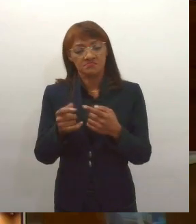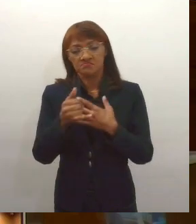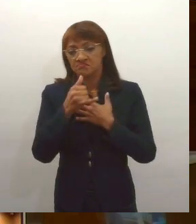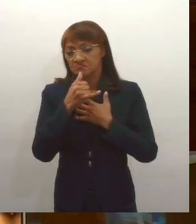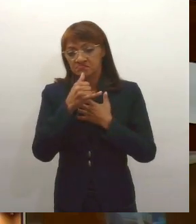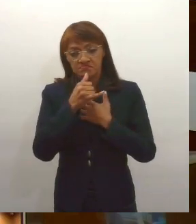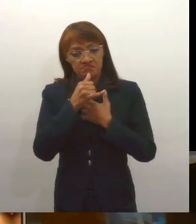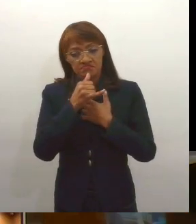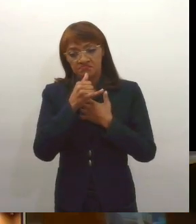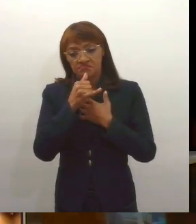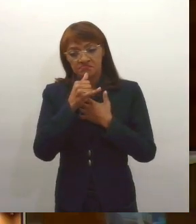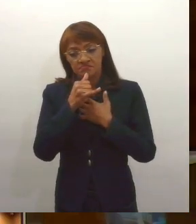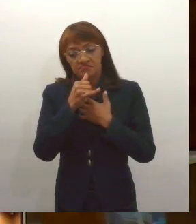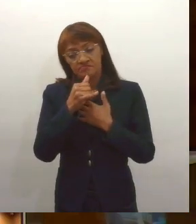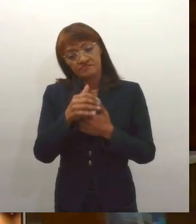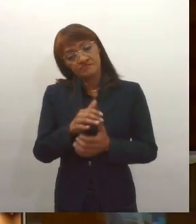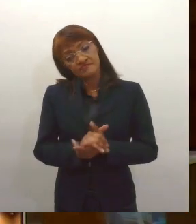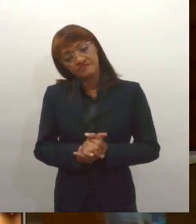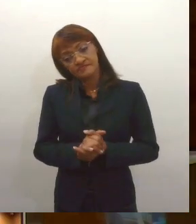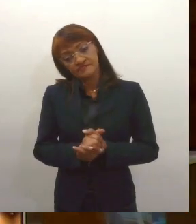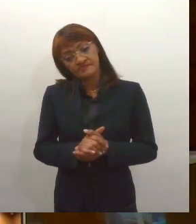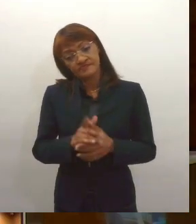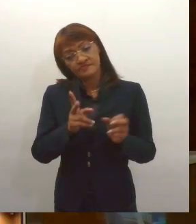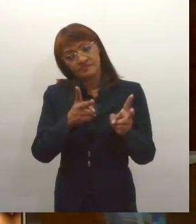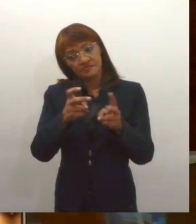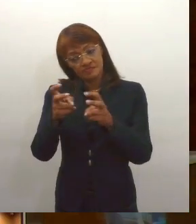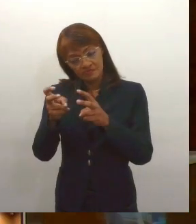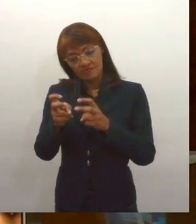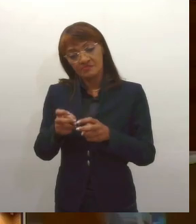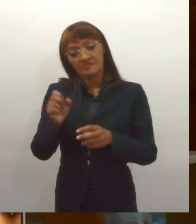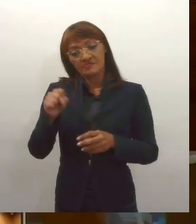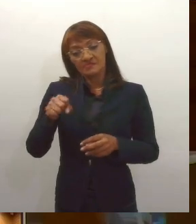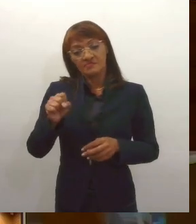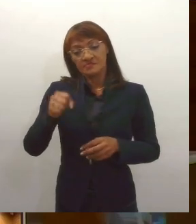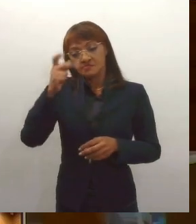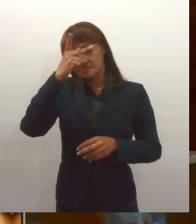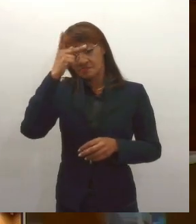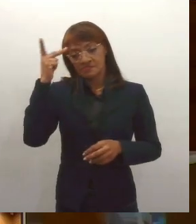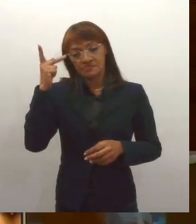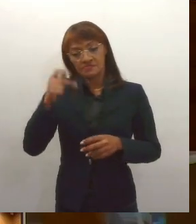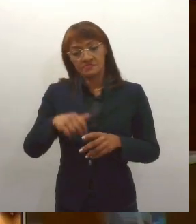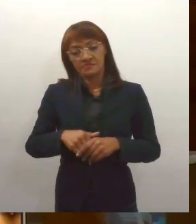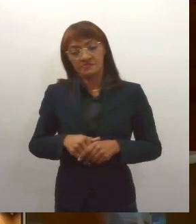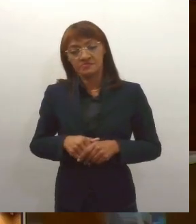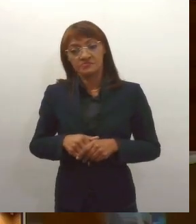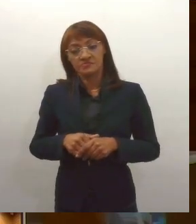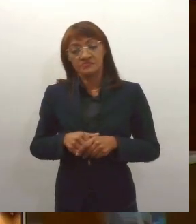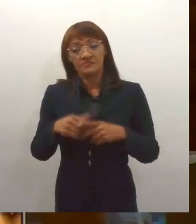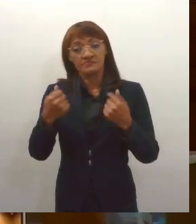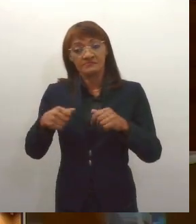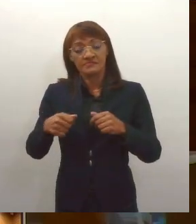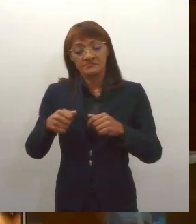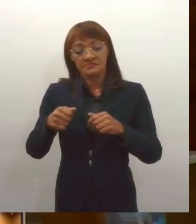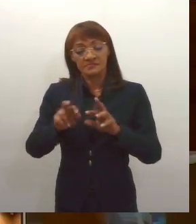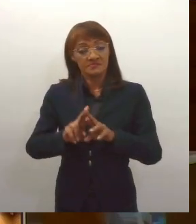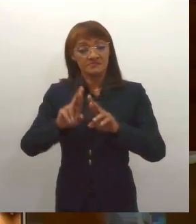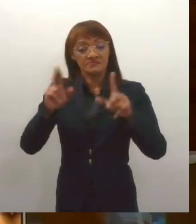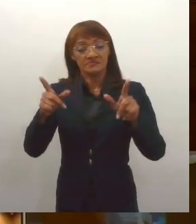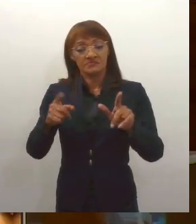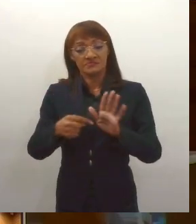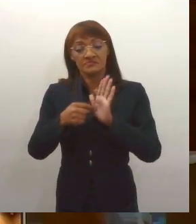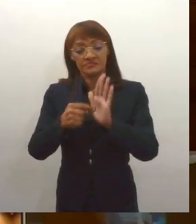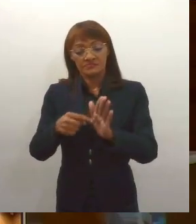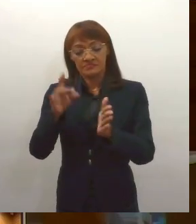percebe isso né de pessoas que deveriam ser comprometido com a verdade de de comunicar fatos reais e